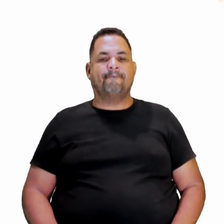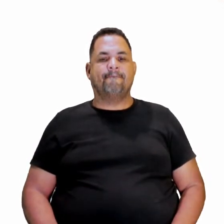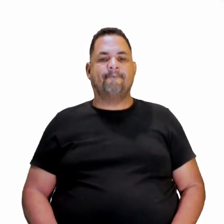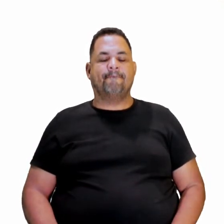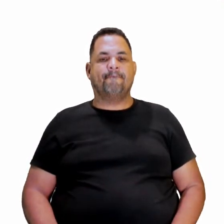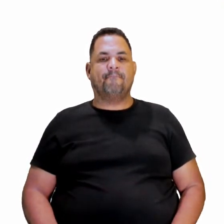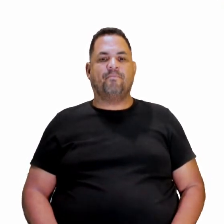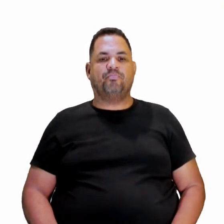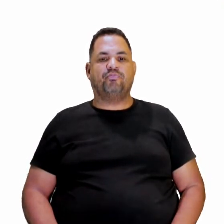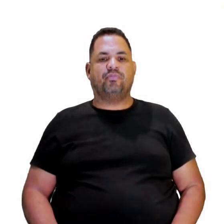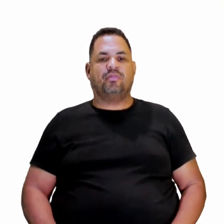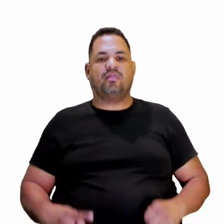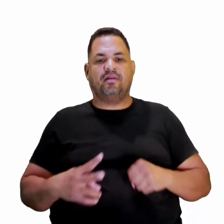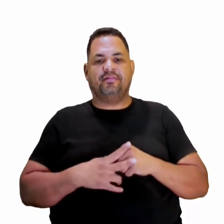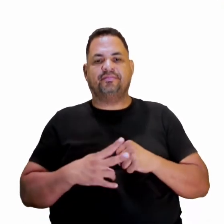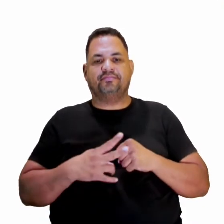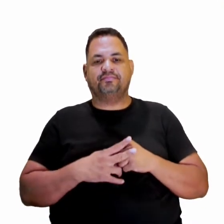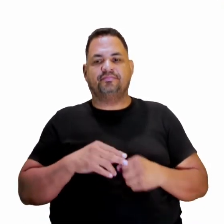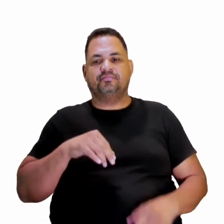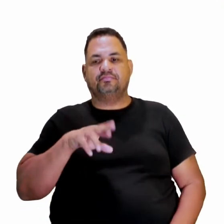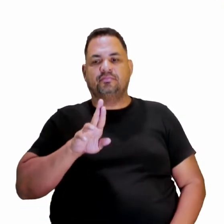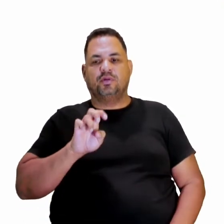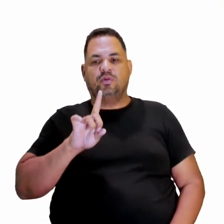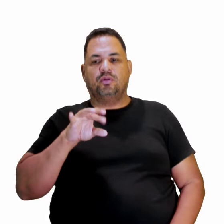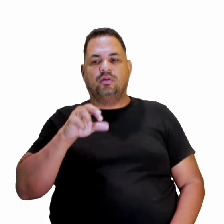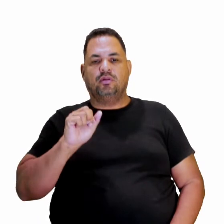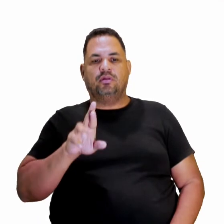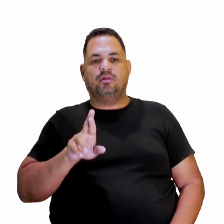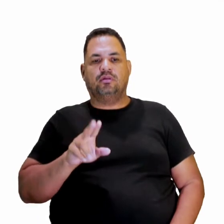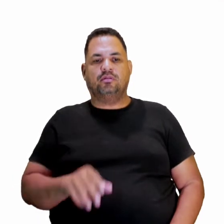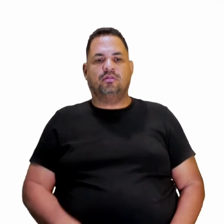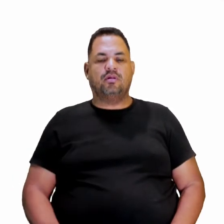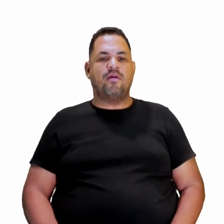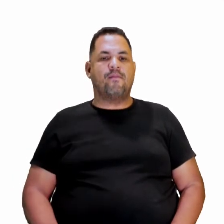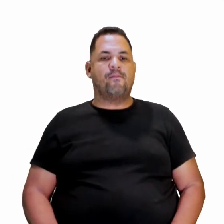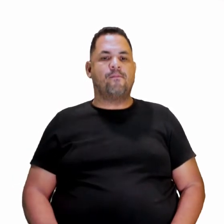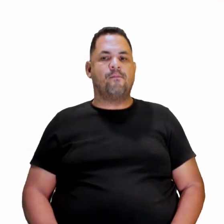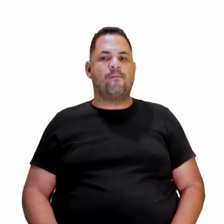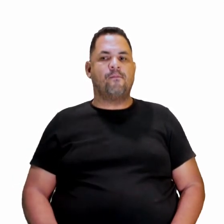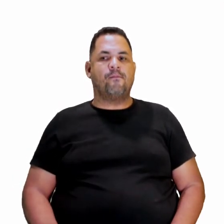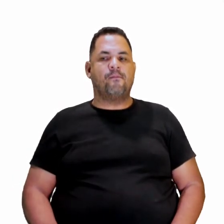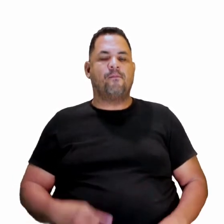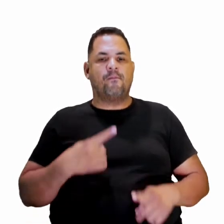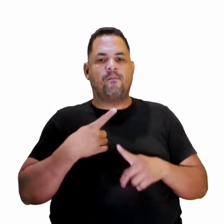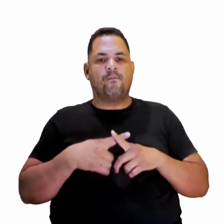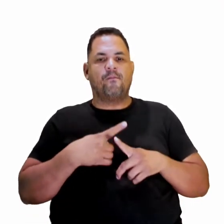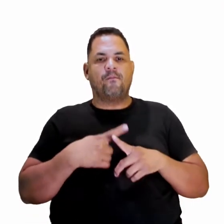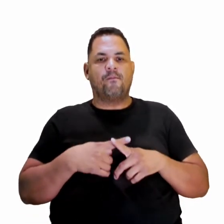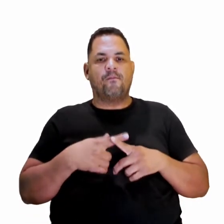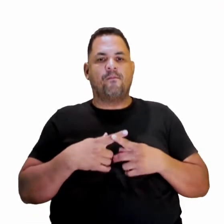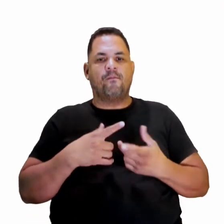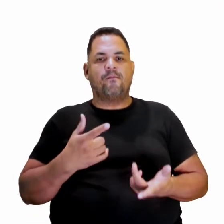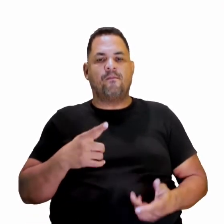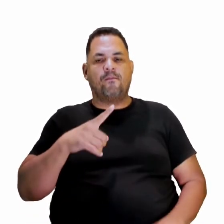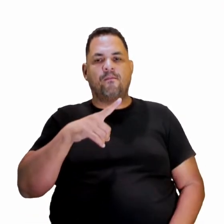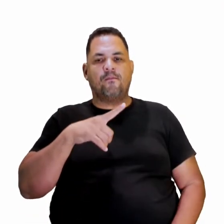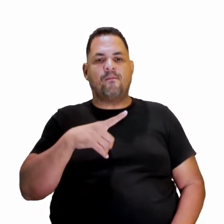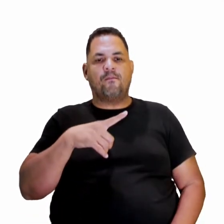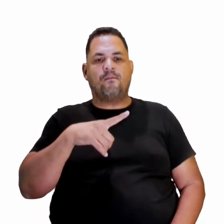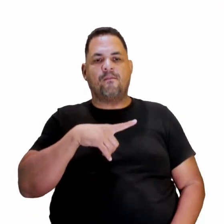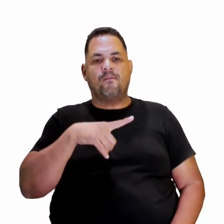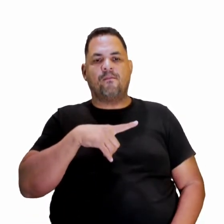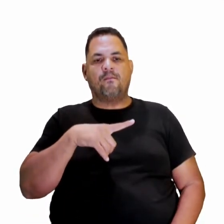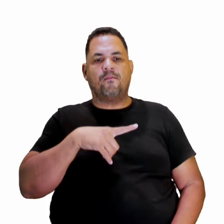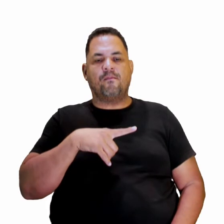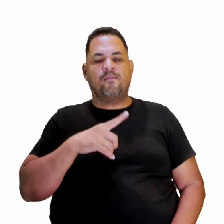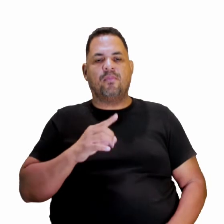verbo regular, vai ficar played. Aliás, didn't play, sorry, porque aqui aparentemente é